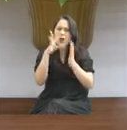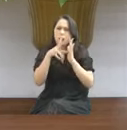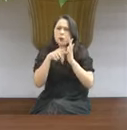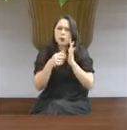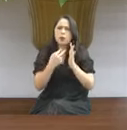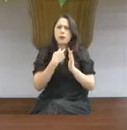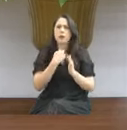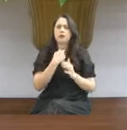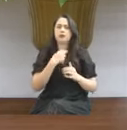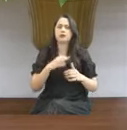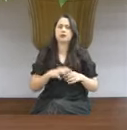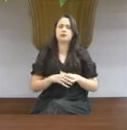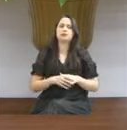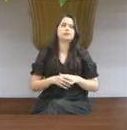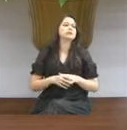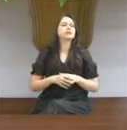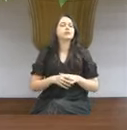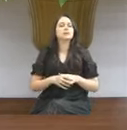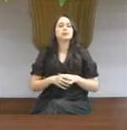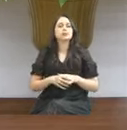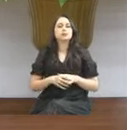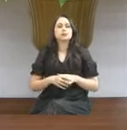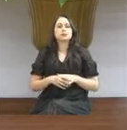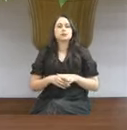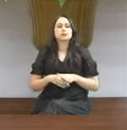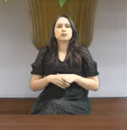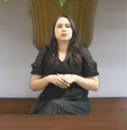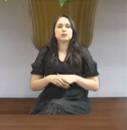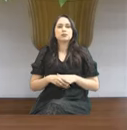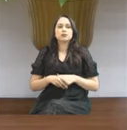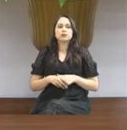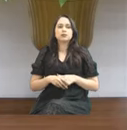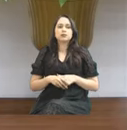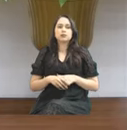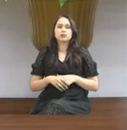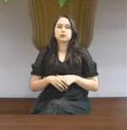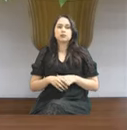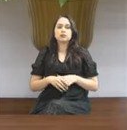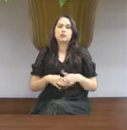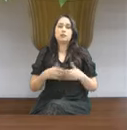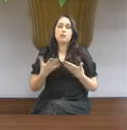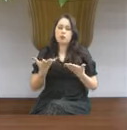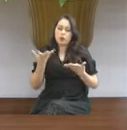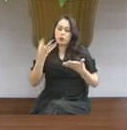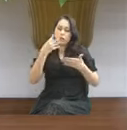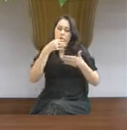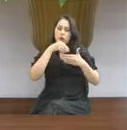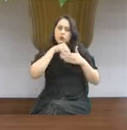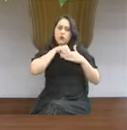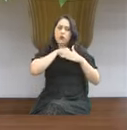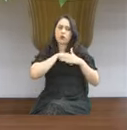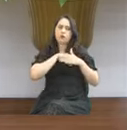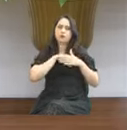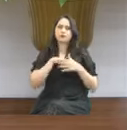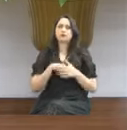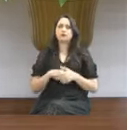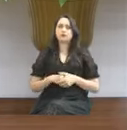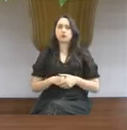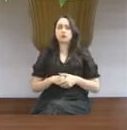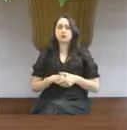roubar. Eu dava glória a Deus, mas tudo bem. Então guarde sobre o peito. Estou sentindo uma graça,